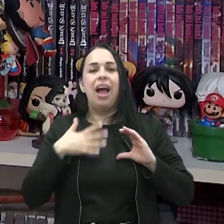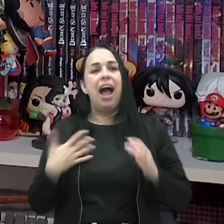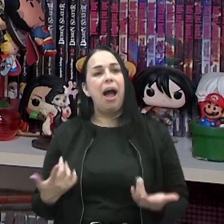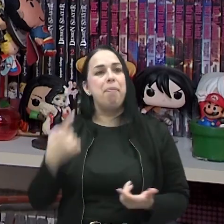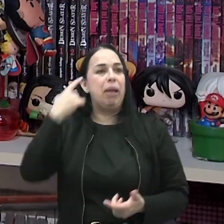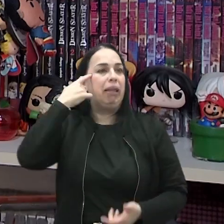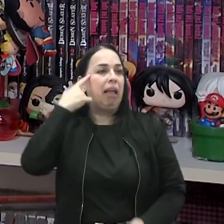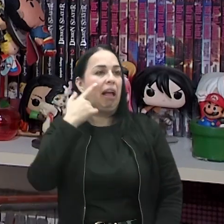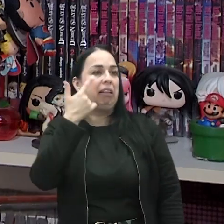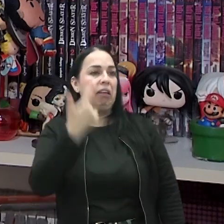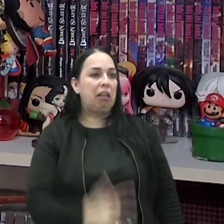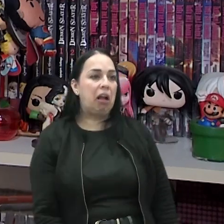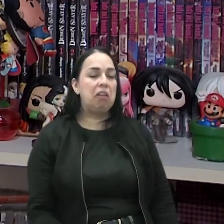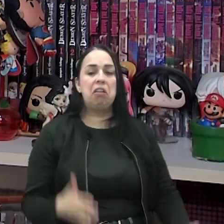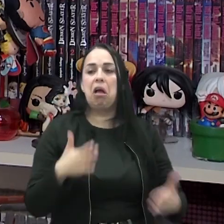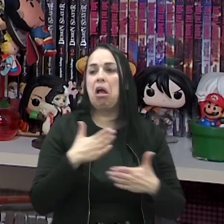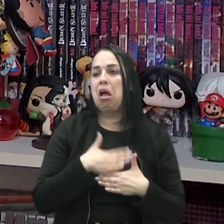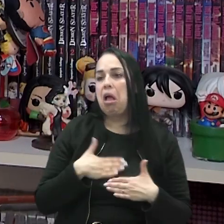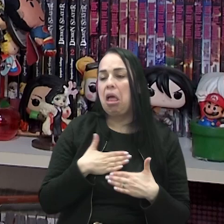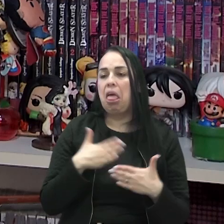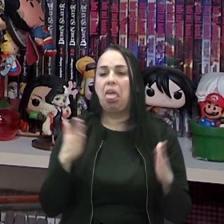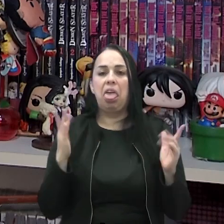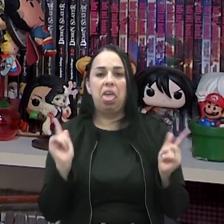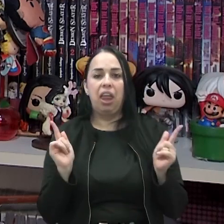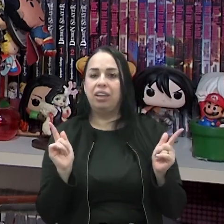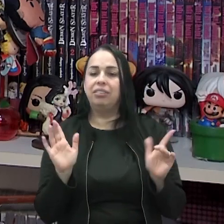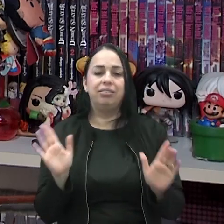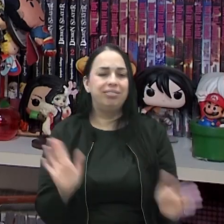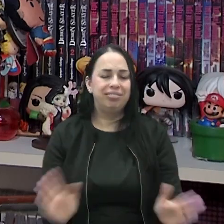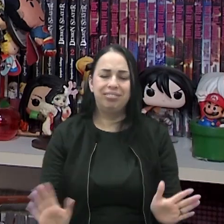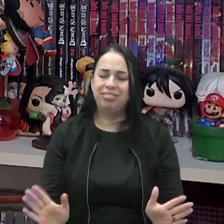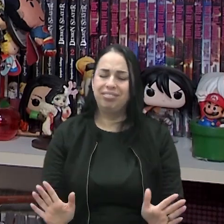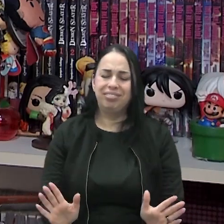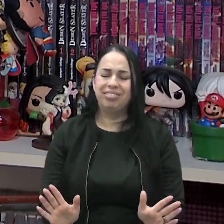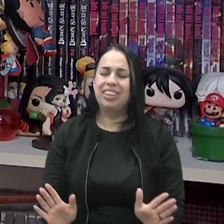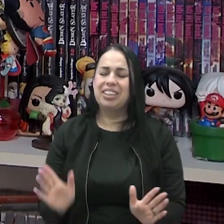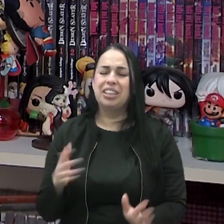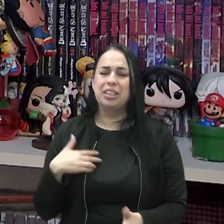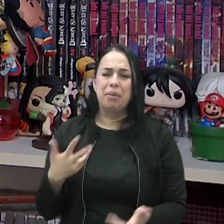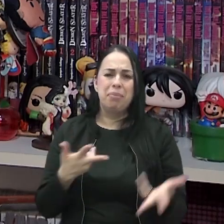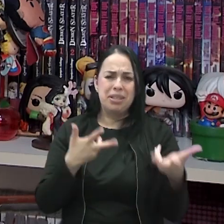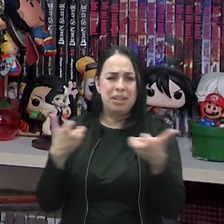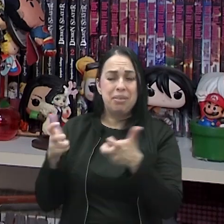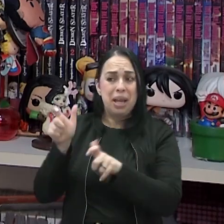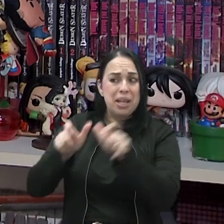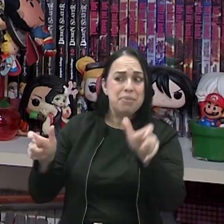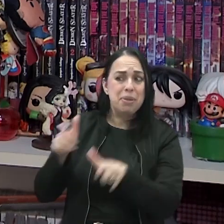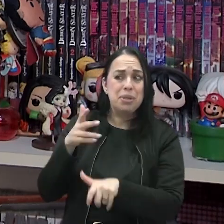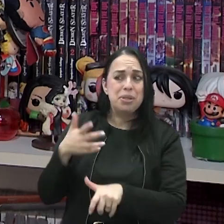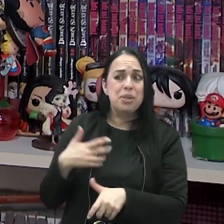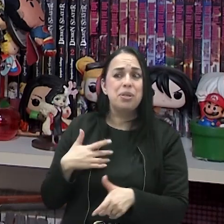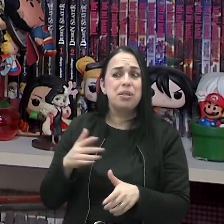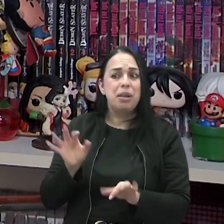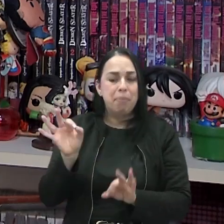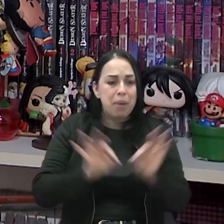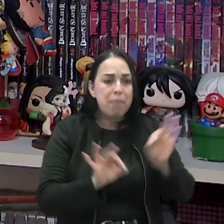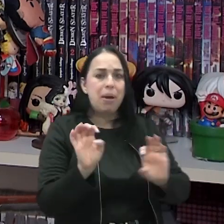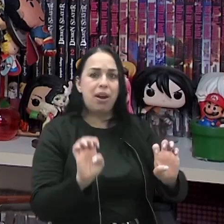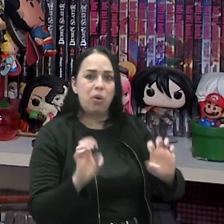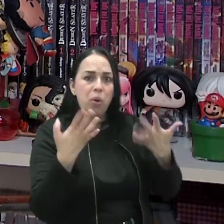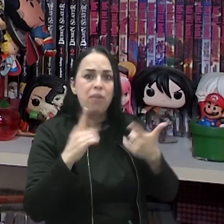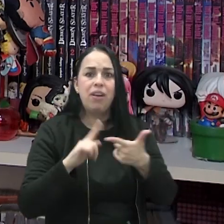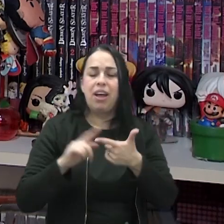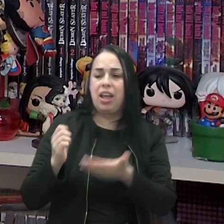acha, é só um hobby, é só mais um aí, ou mais alguma coisa que o pessoal usa como hobby. Mas não, você vê que muita gente usa esses